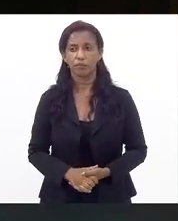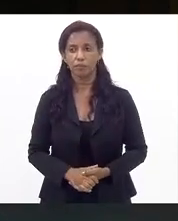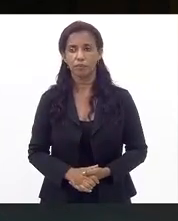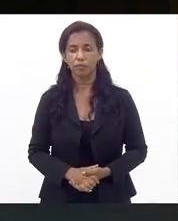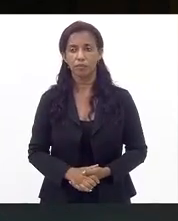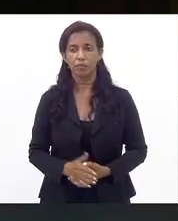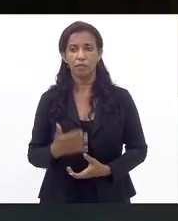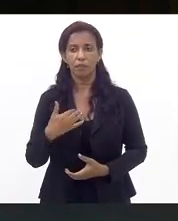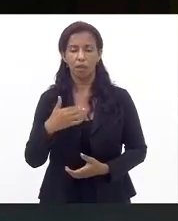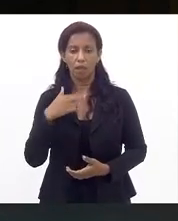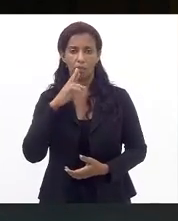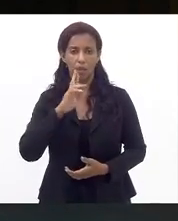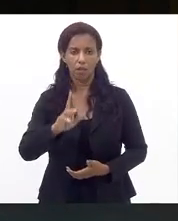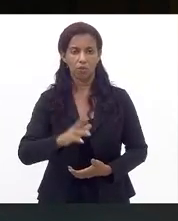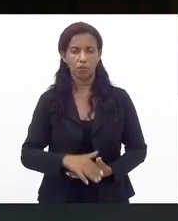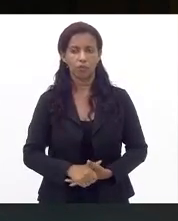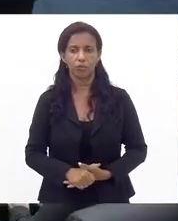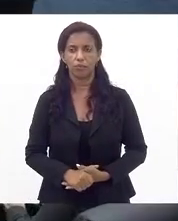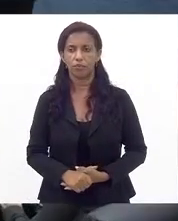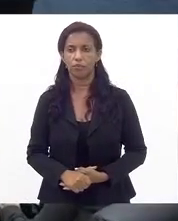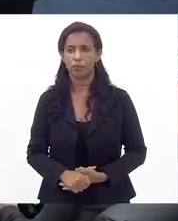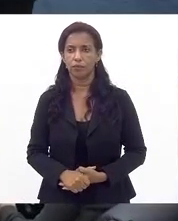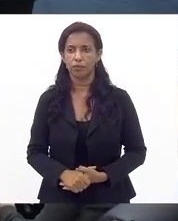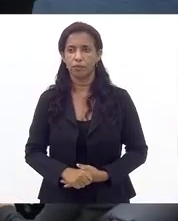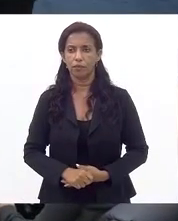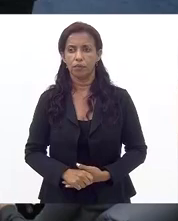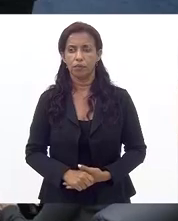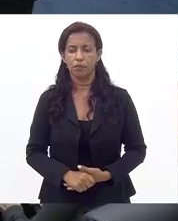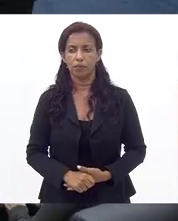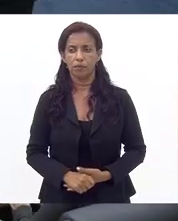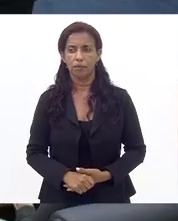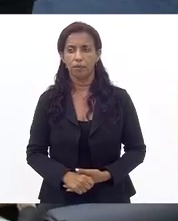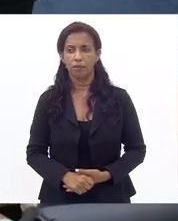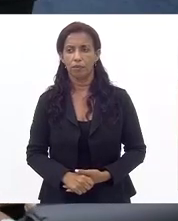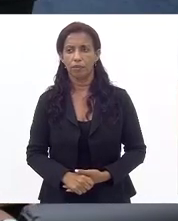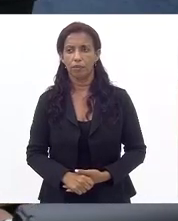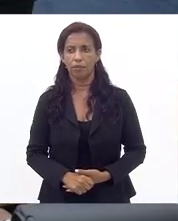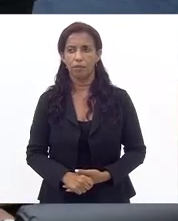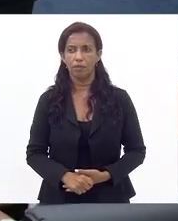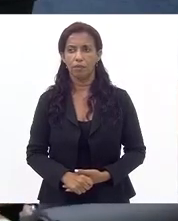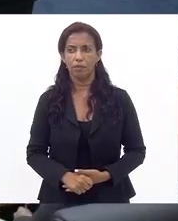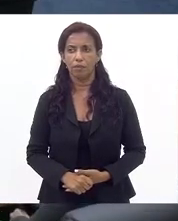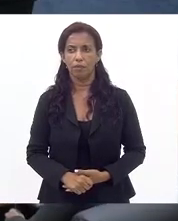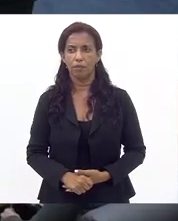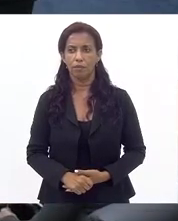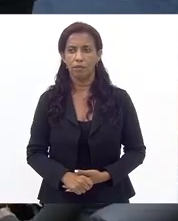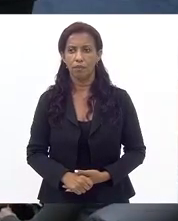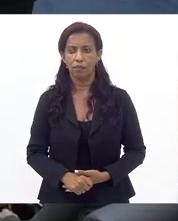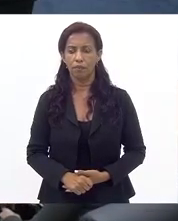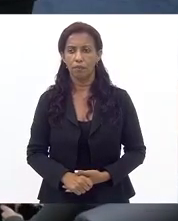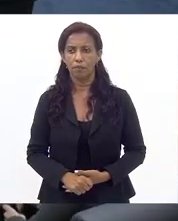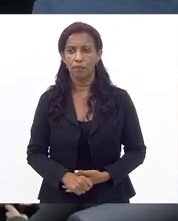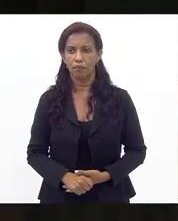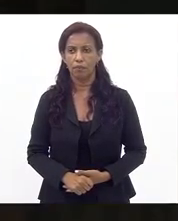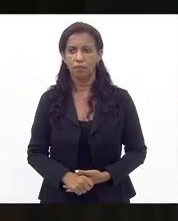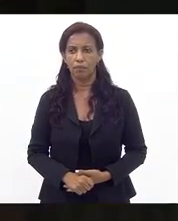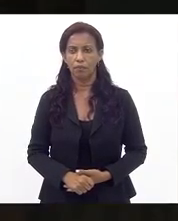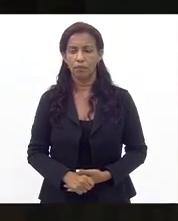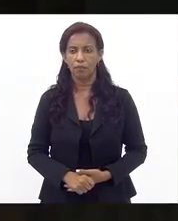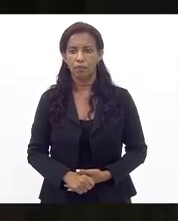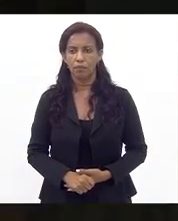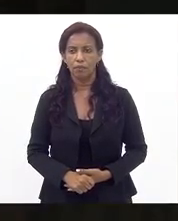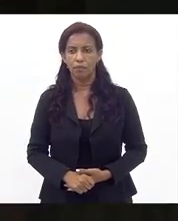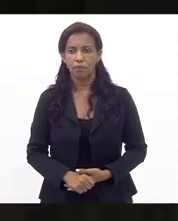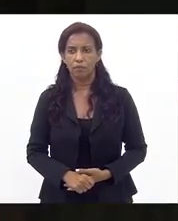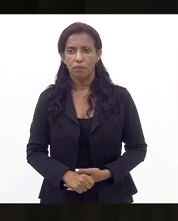E essas são as minhas falas presente me perdoe bem passar a palavra e para os servidores